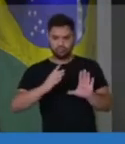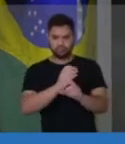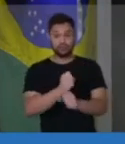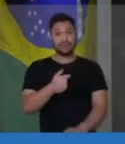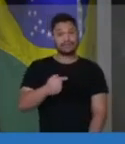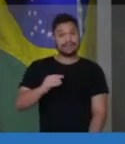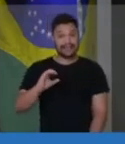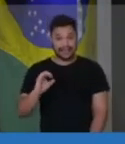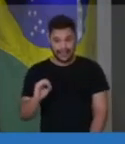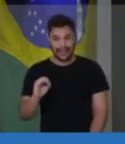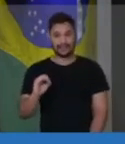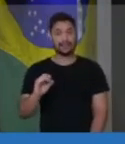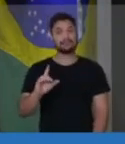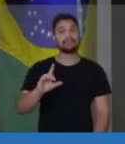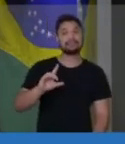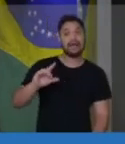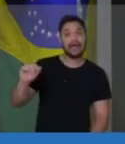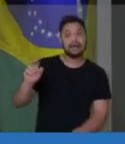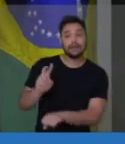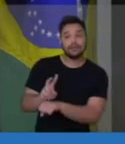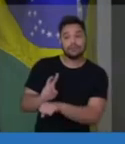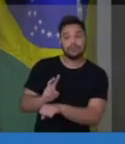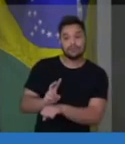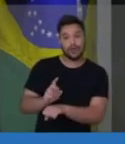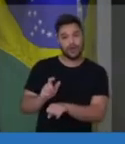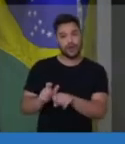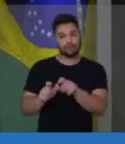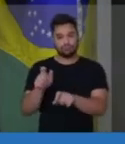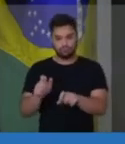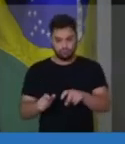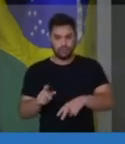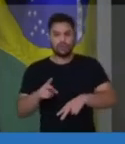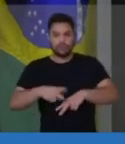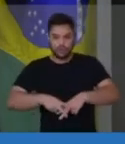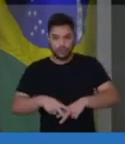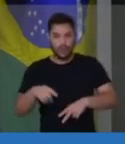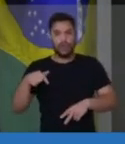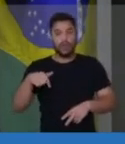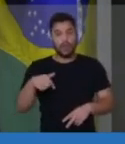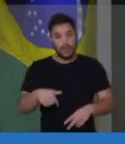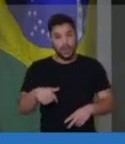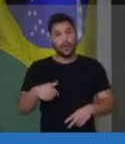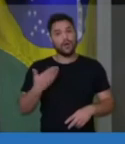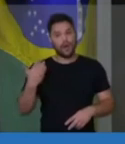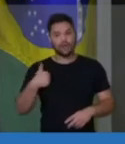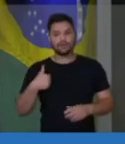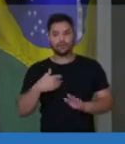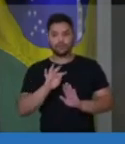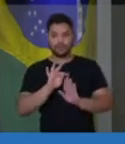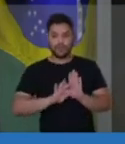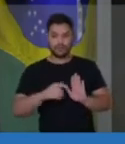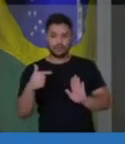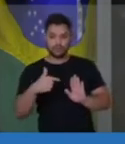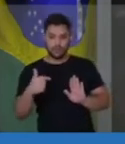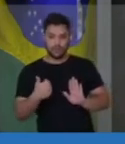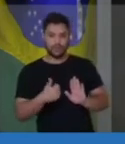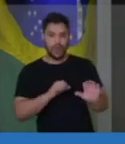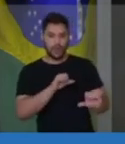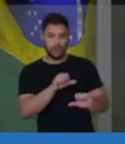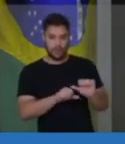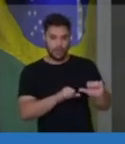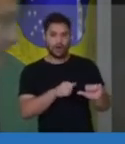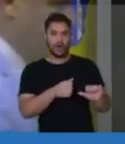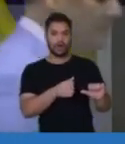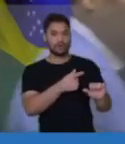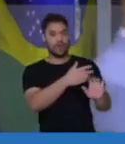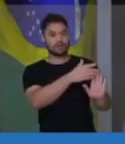tema saídas temporárias de presos, e na época eu apresentei um substitutivo alterando e unificando